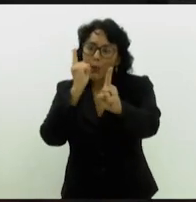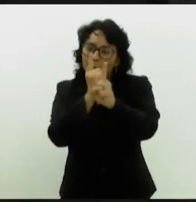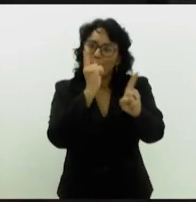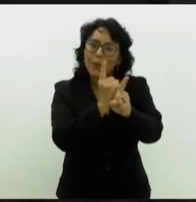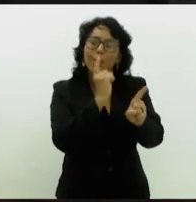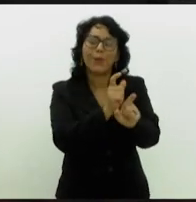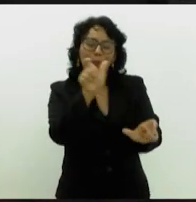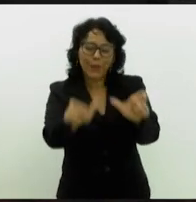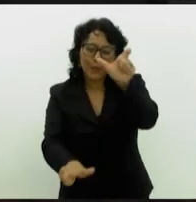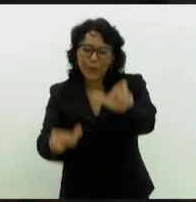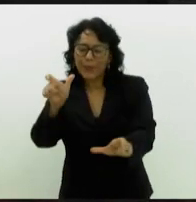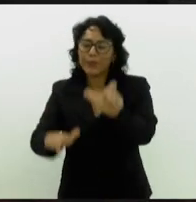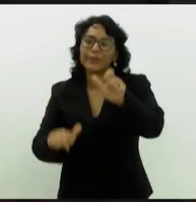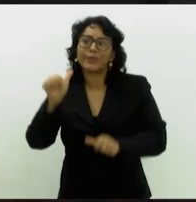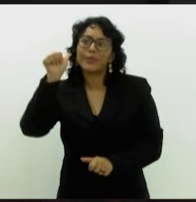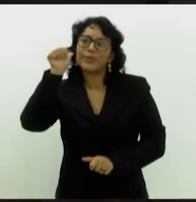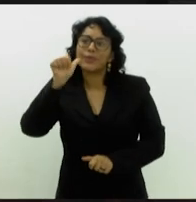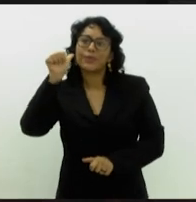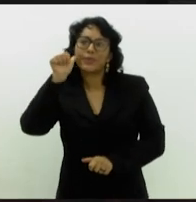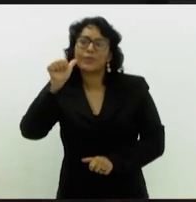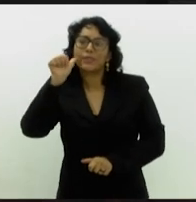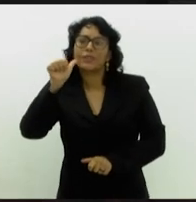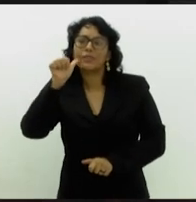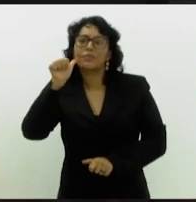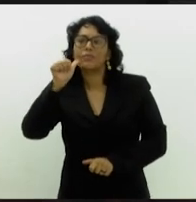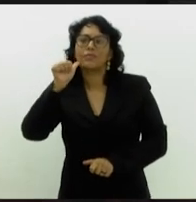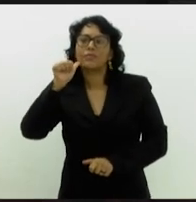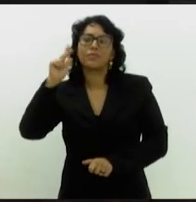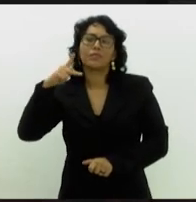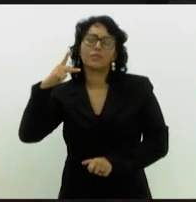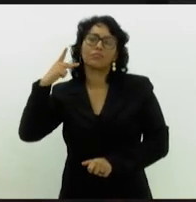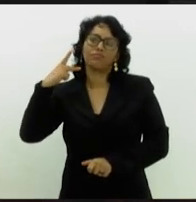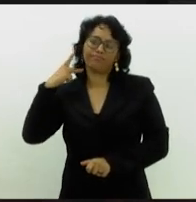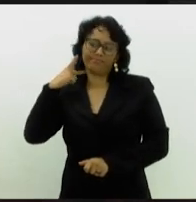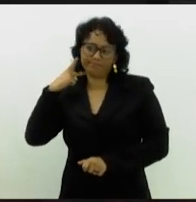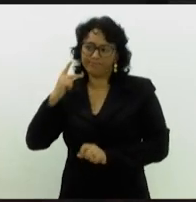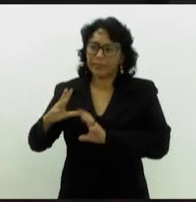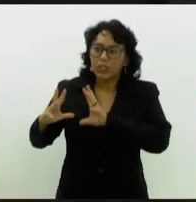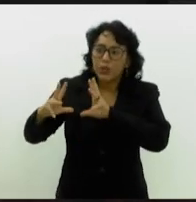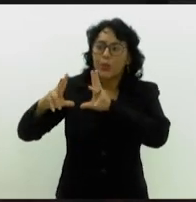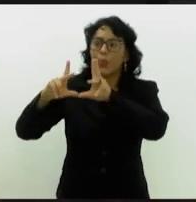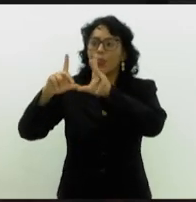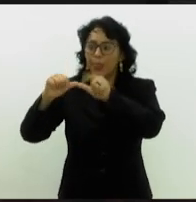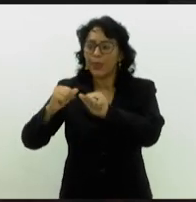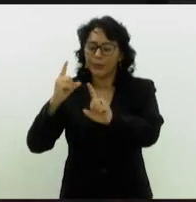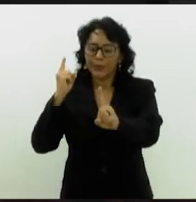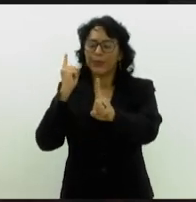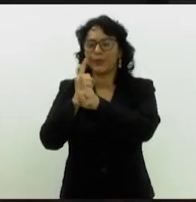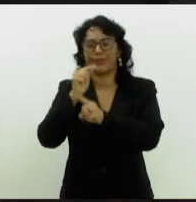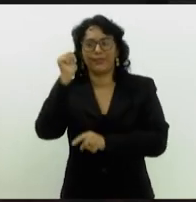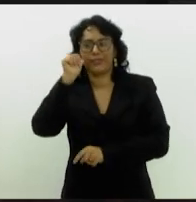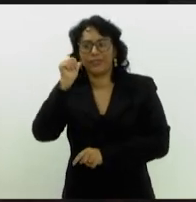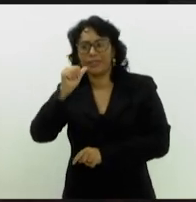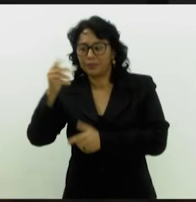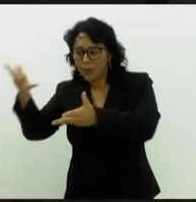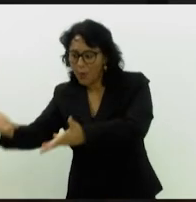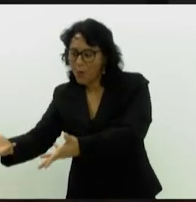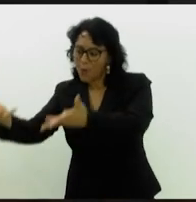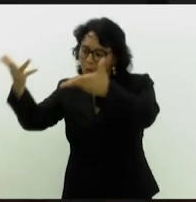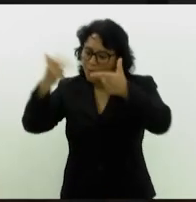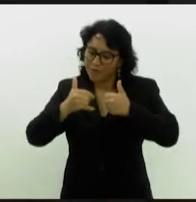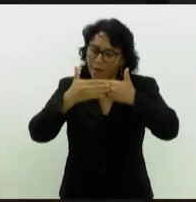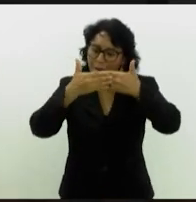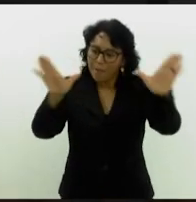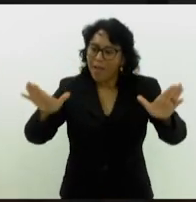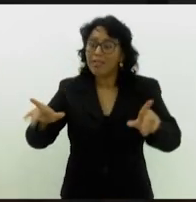mulher da da Câmara de todas as procuradorias e o eu digo o encontro de todas as mulheres e tá o convite aberto para